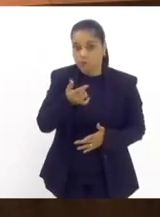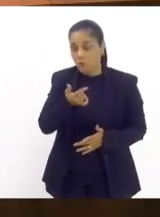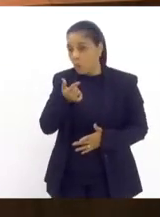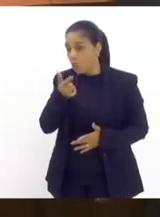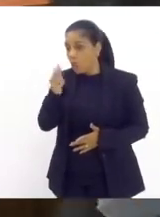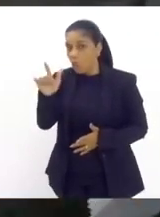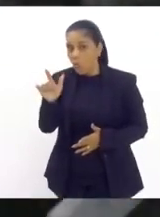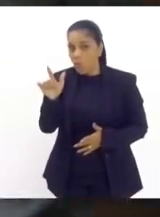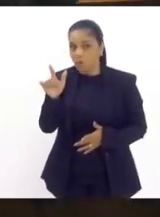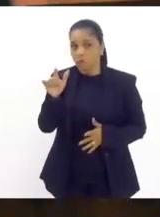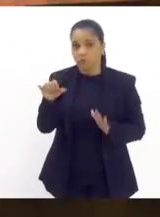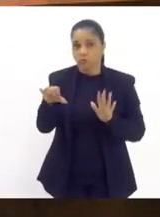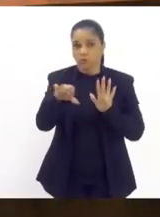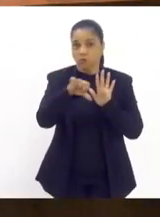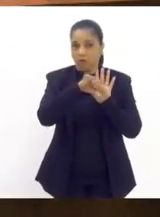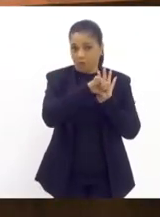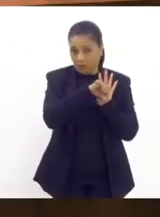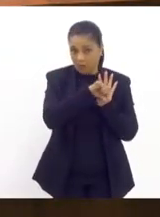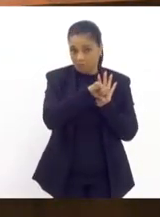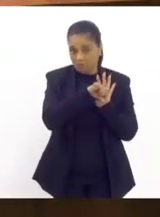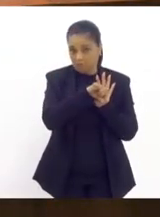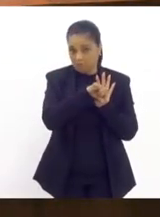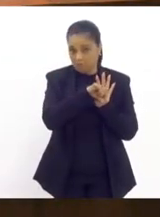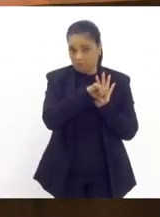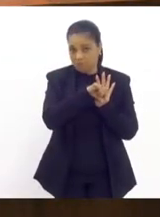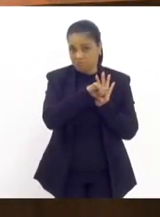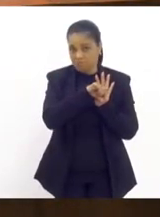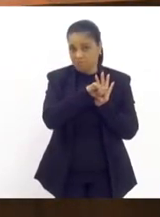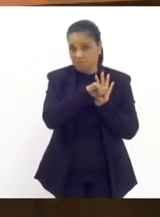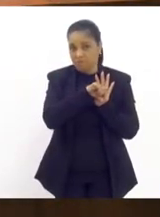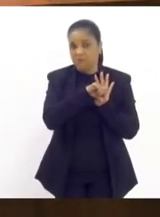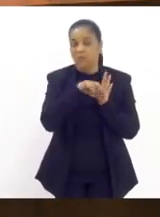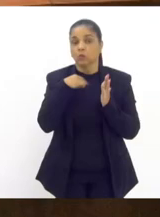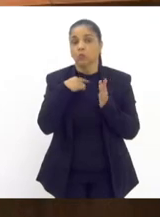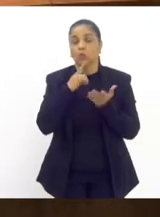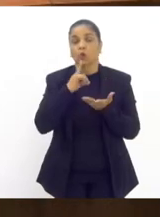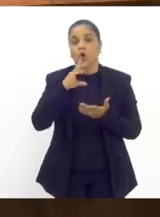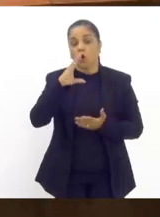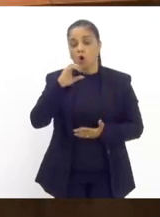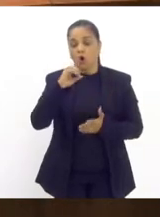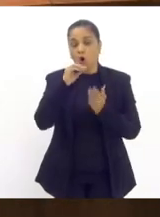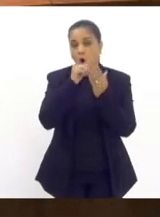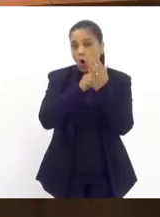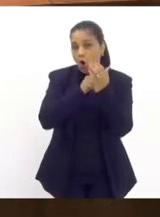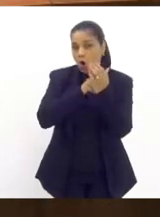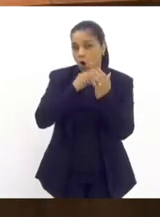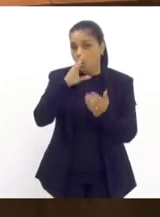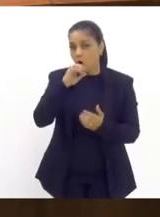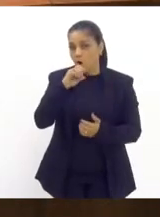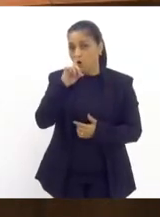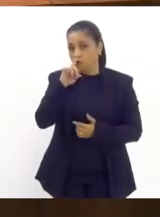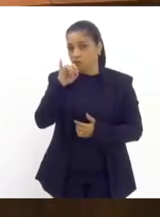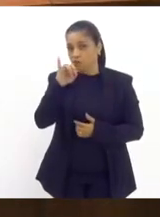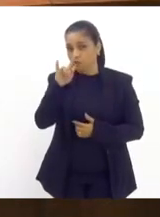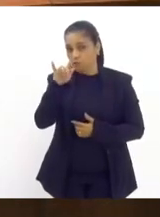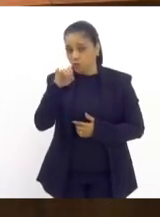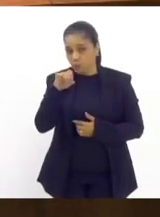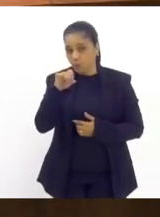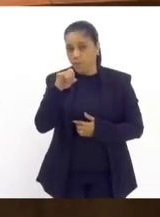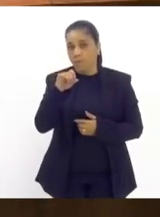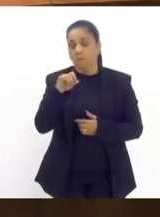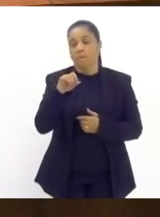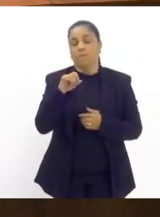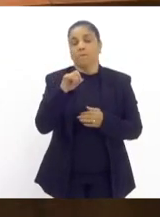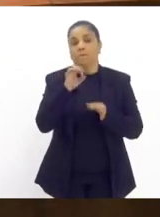outrem do cometimento de crime está tipificado no código penal brasileiro e não é pelo fato e eu que sou um eterno